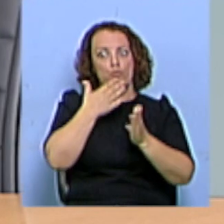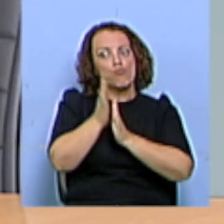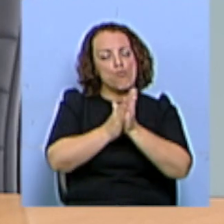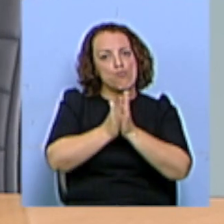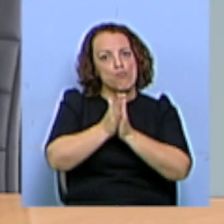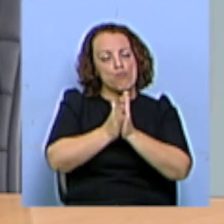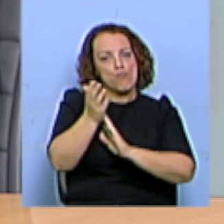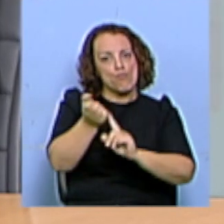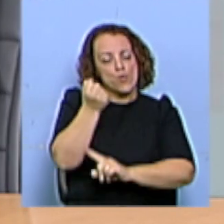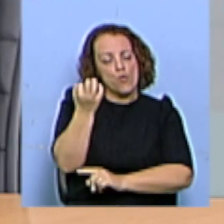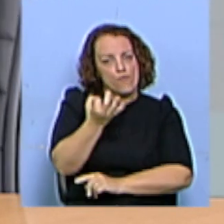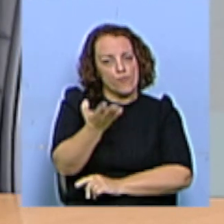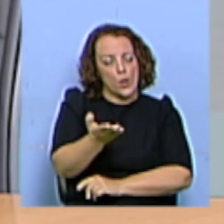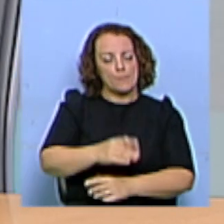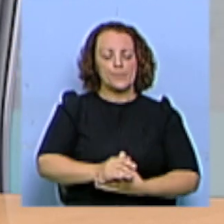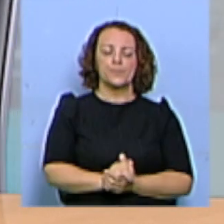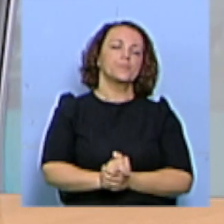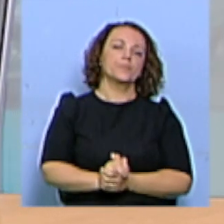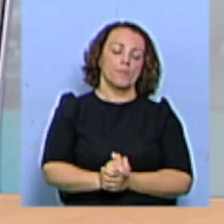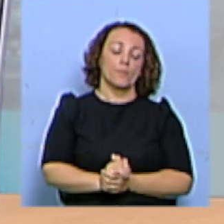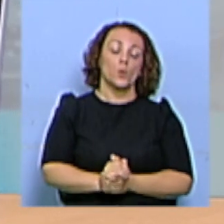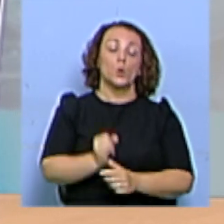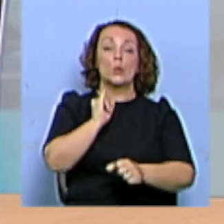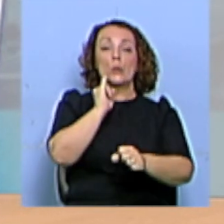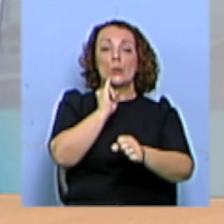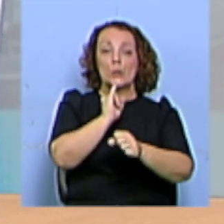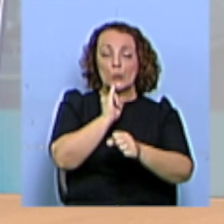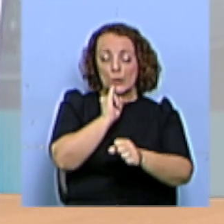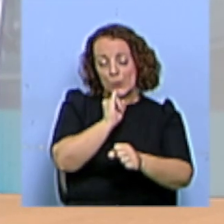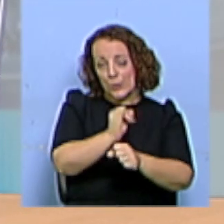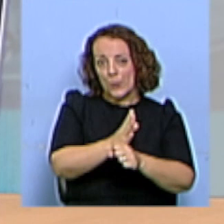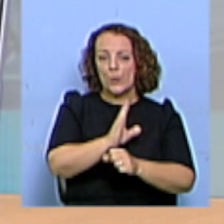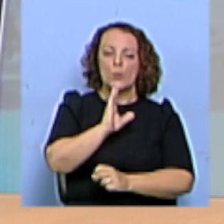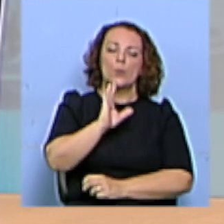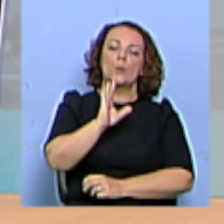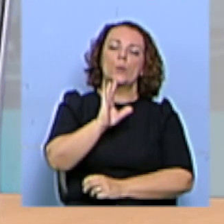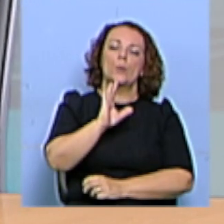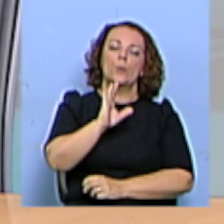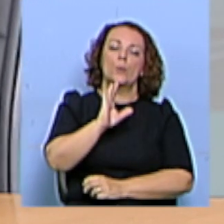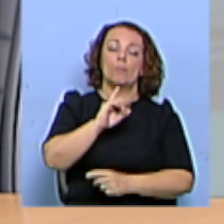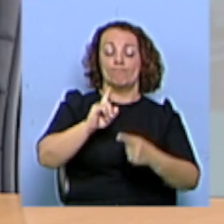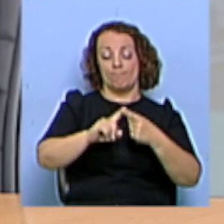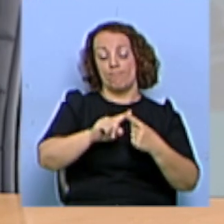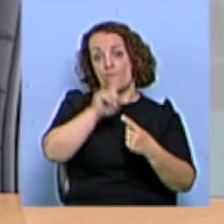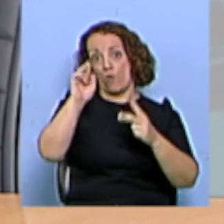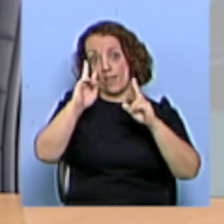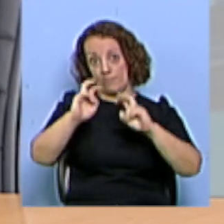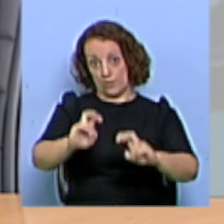não é? O outro destino que eu normalmente, ou outro motivo, melhor dizendo, que me leva à Terra Santa,